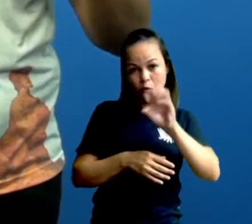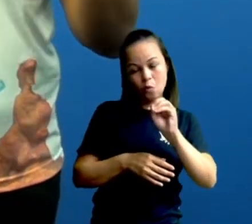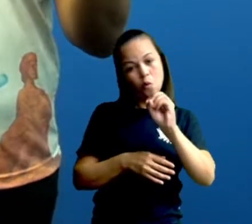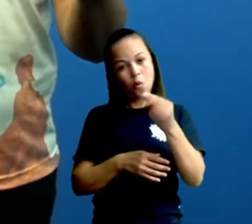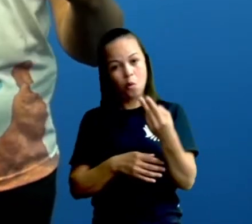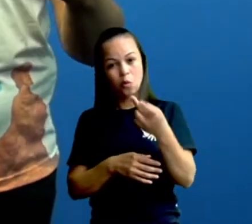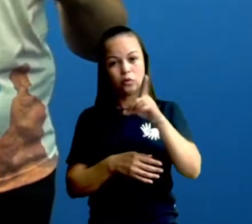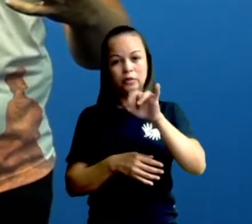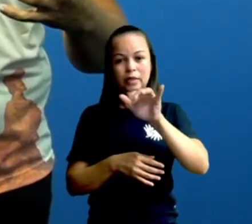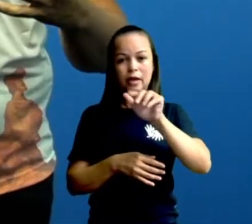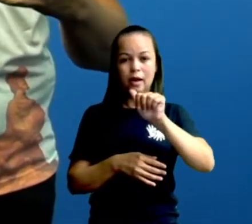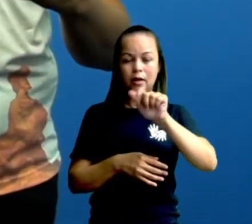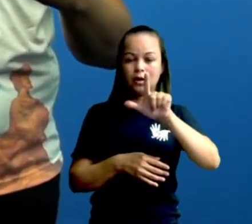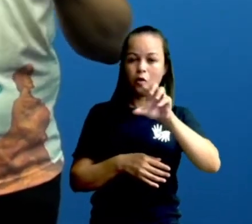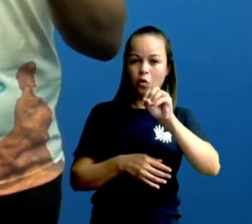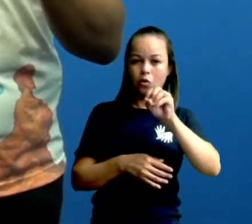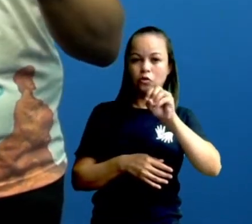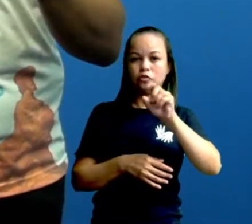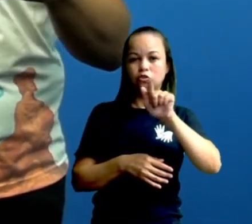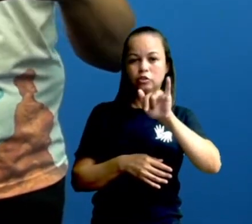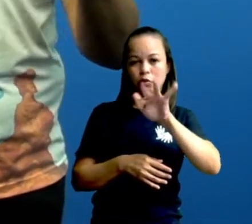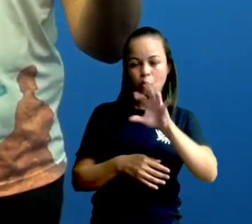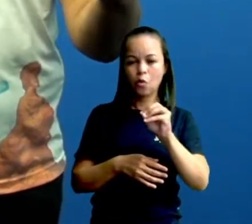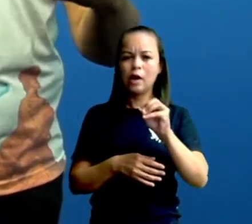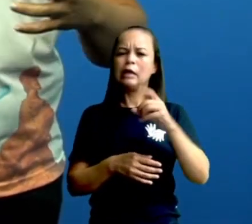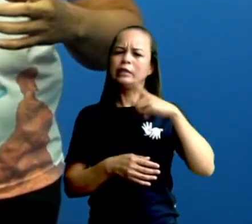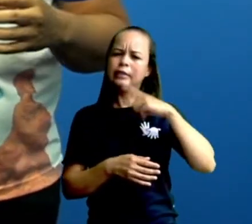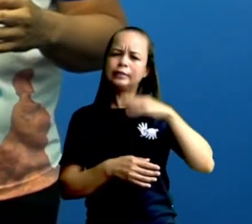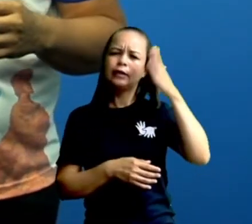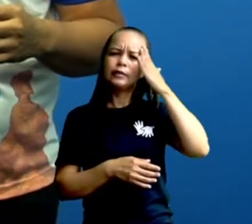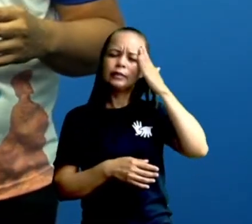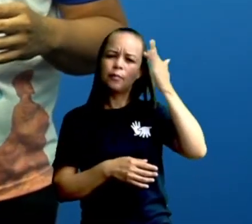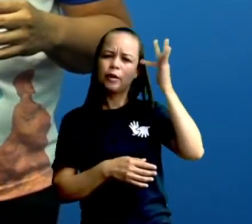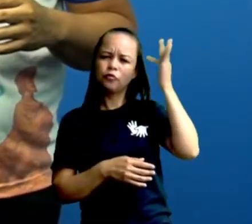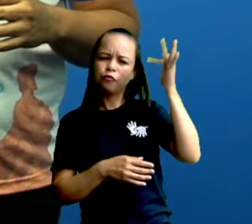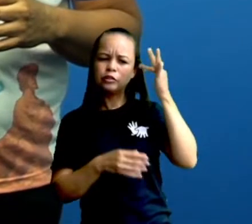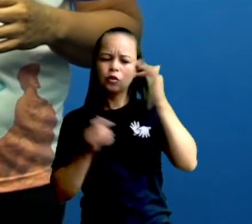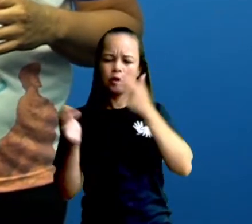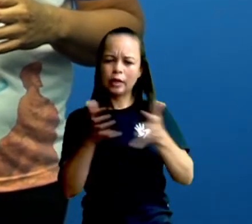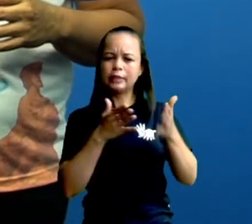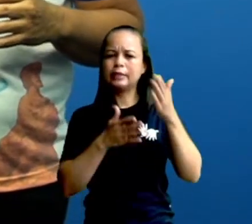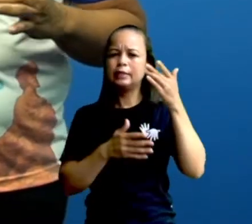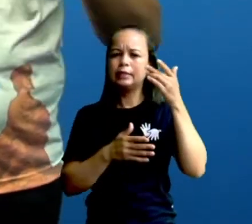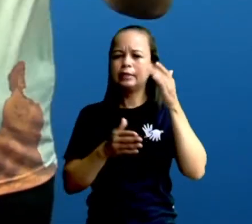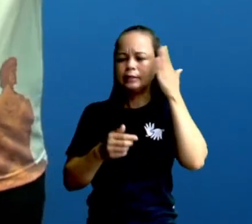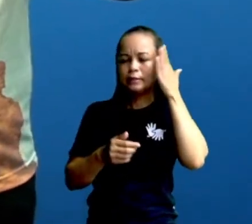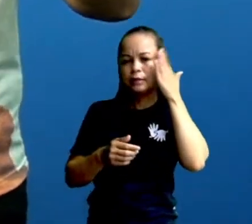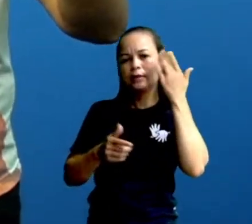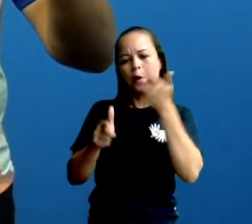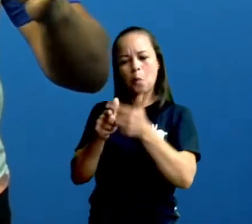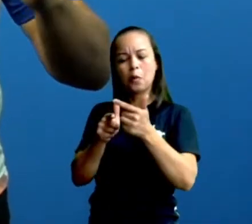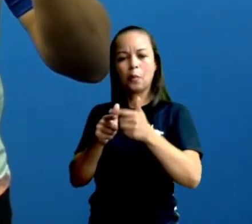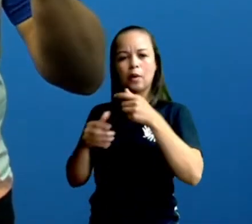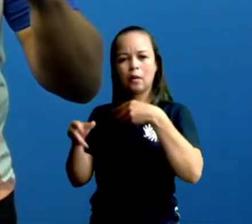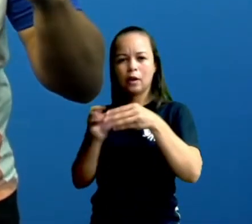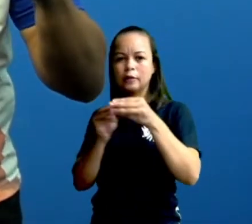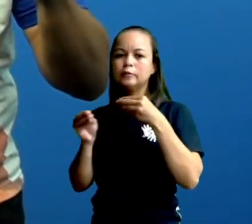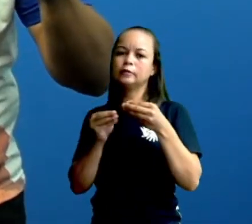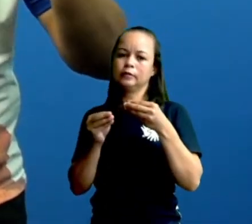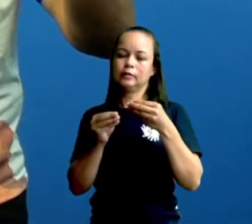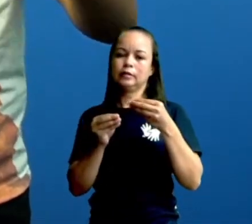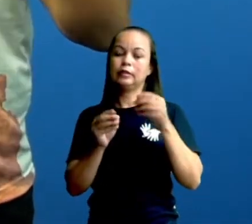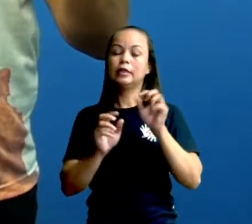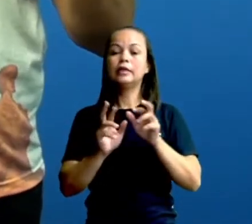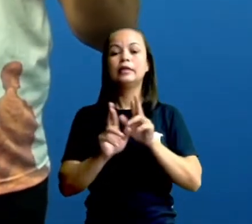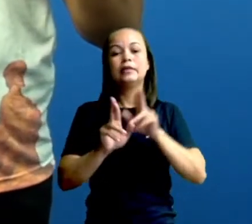uma hermenêutica filosófica, ou seja, compreender para poder interpretar a problemática do plástico, faz toda a